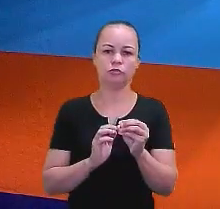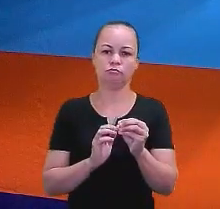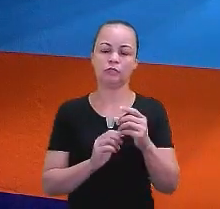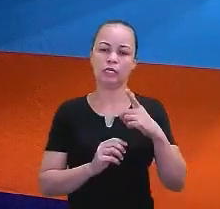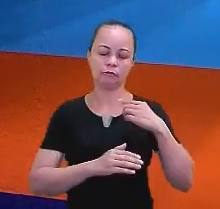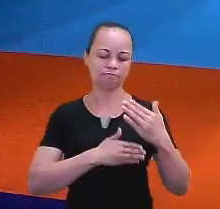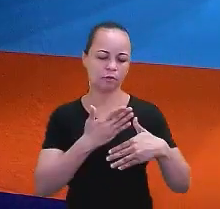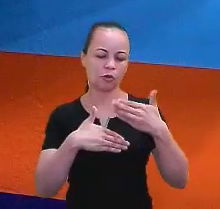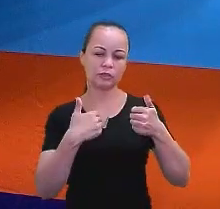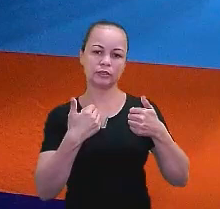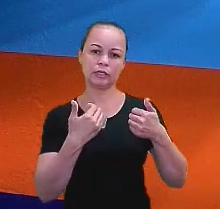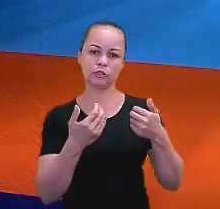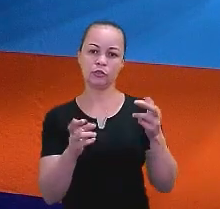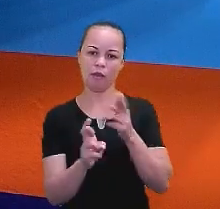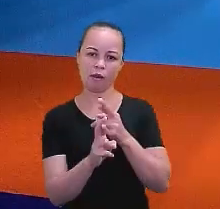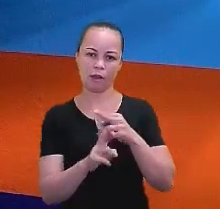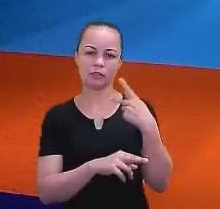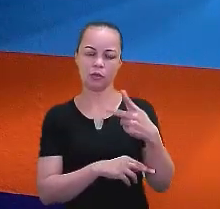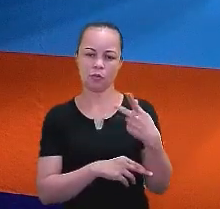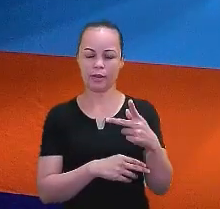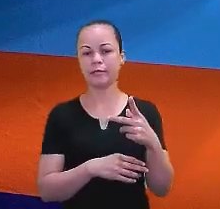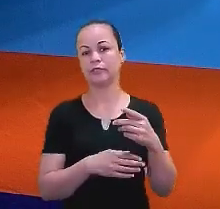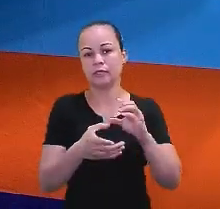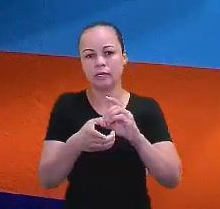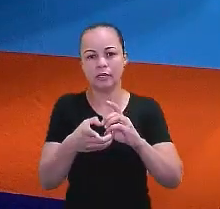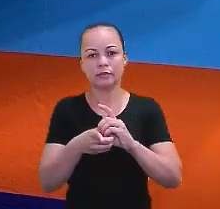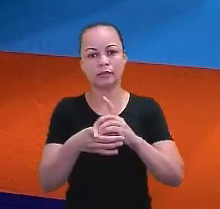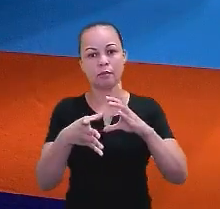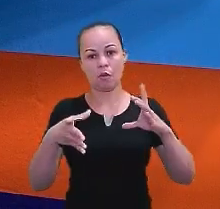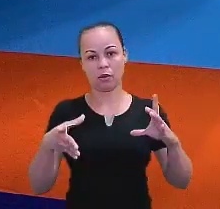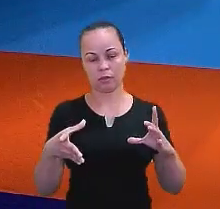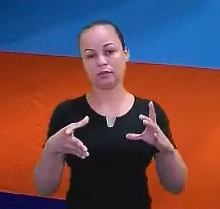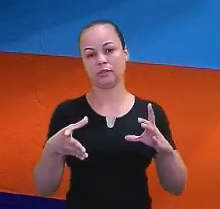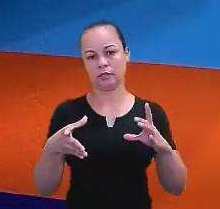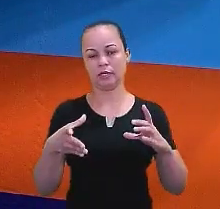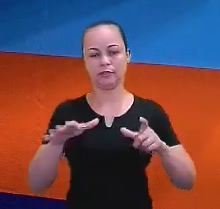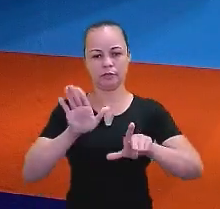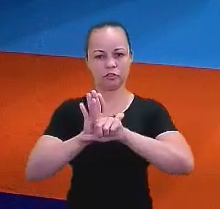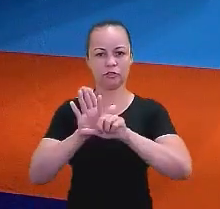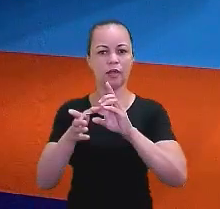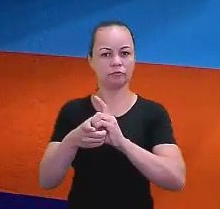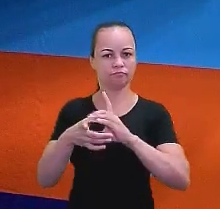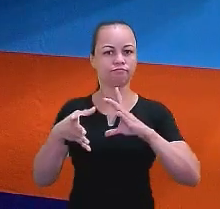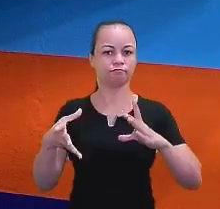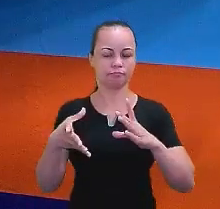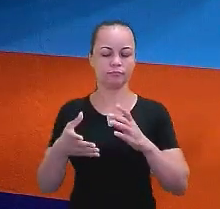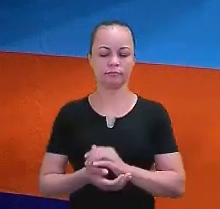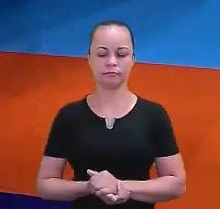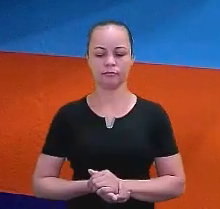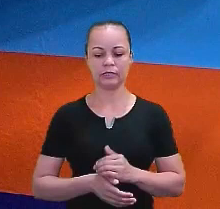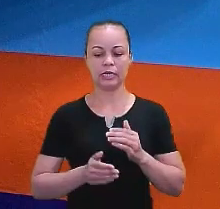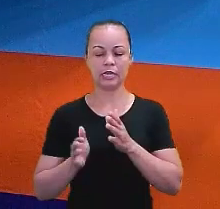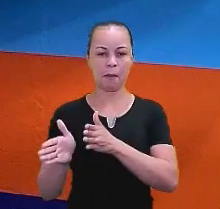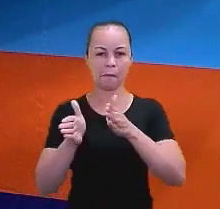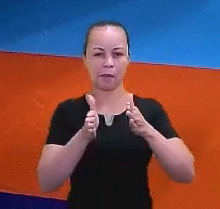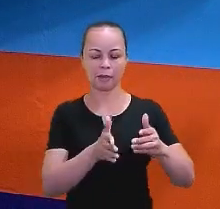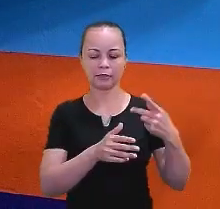forma de democracia, de legislar de forma democrática. E, a partir do processo